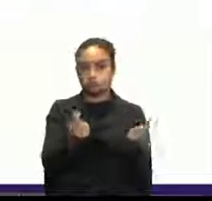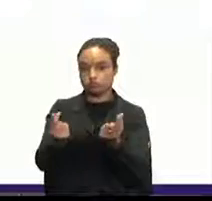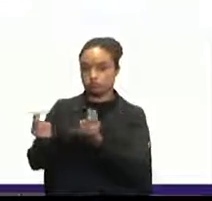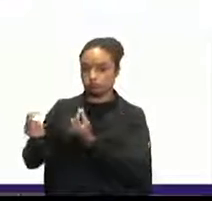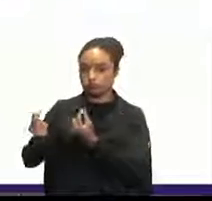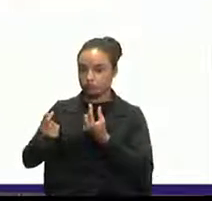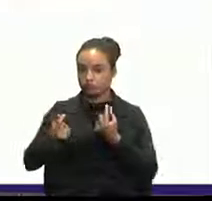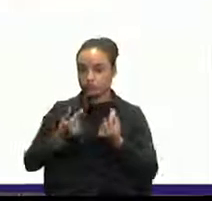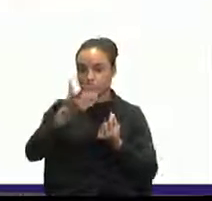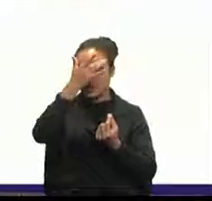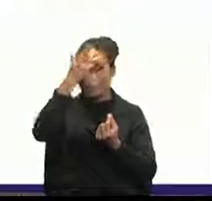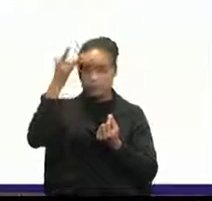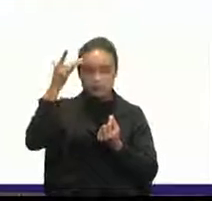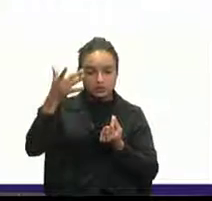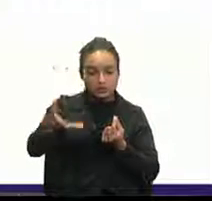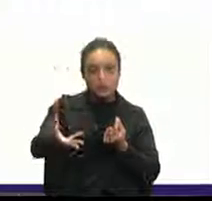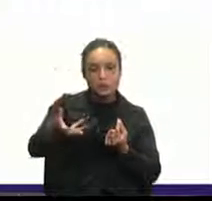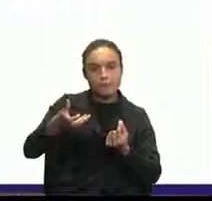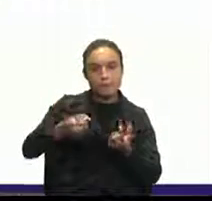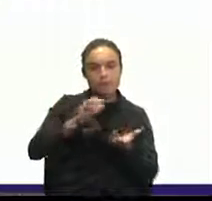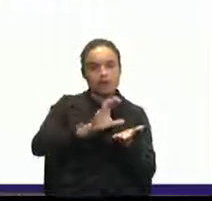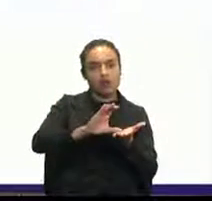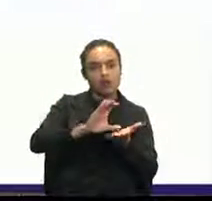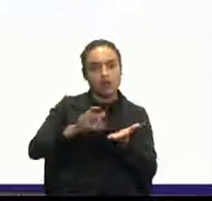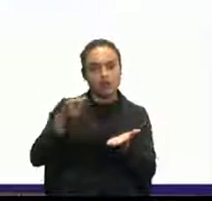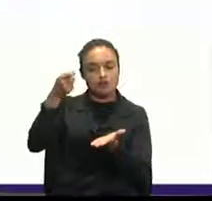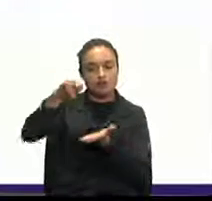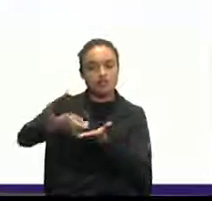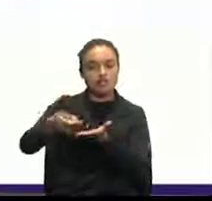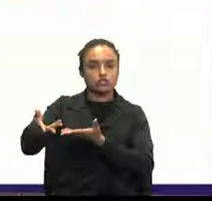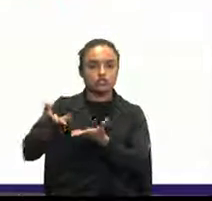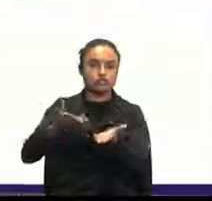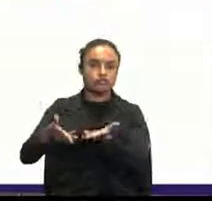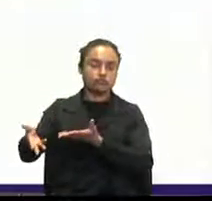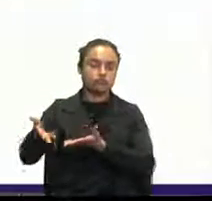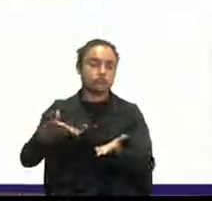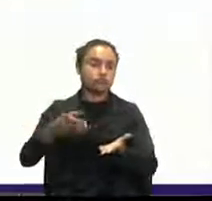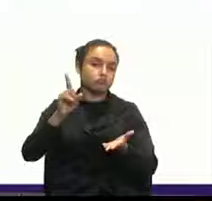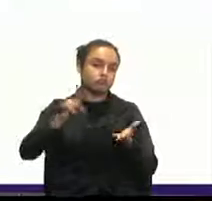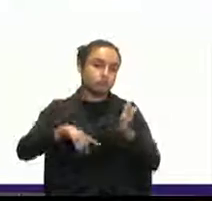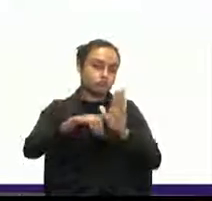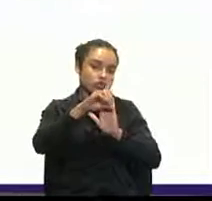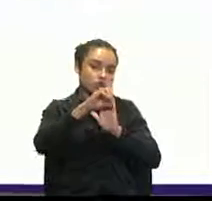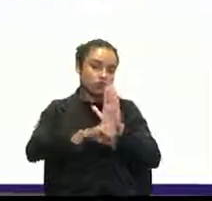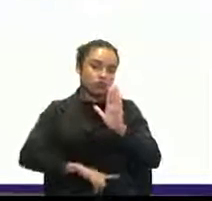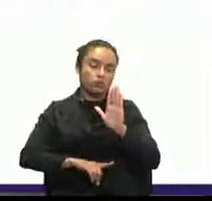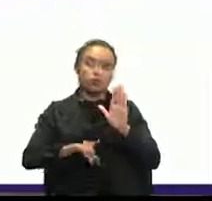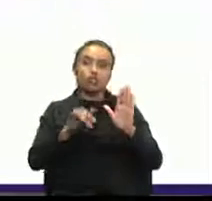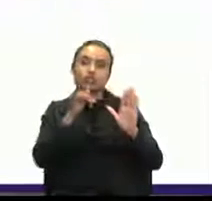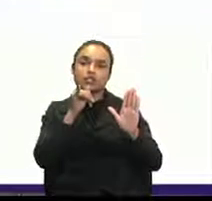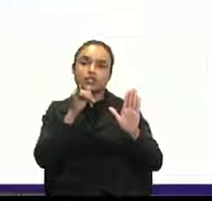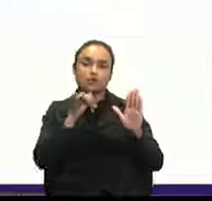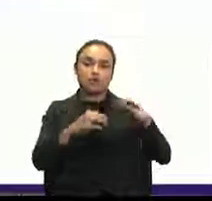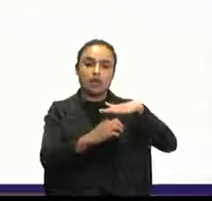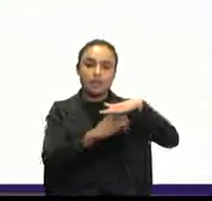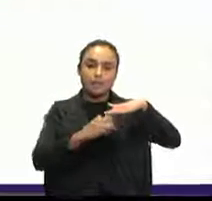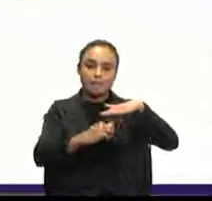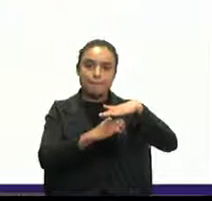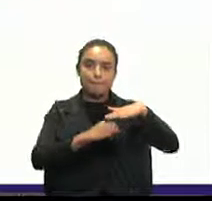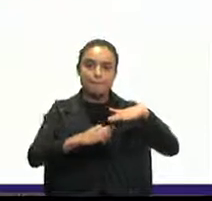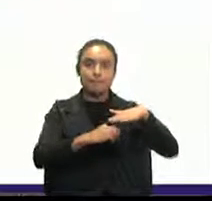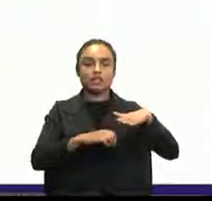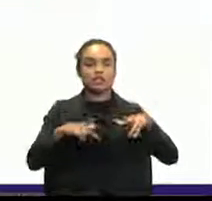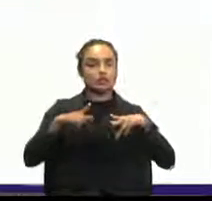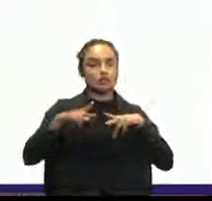captadores de recursos financeiros ou seja são documentos emitidos por entidades públicas ou privadas